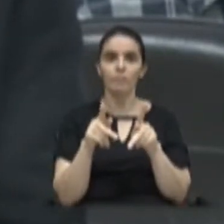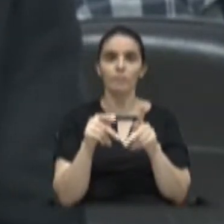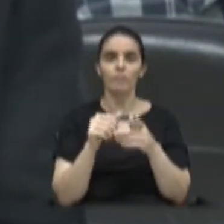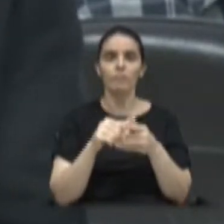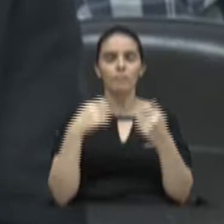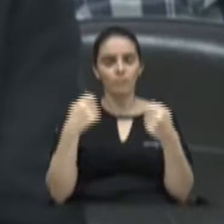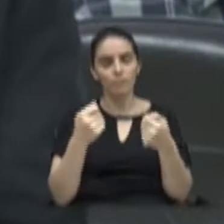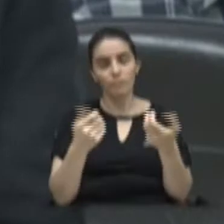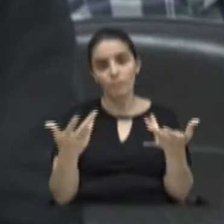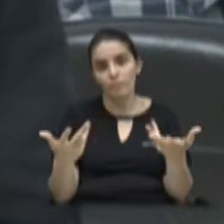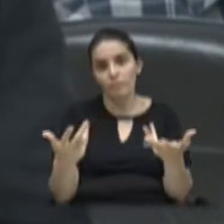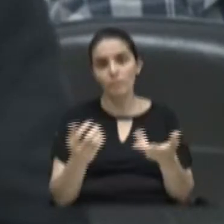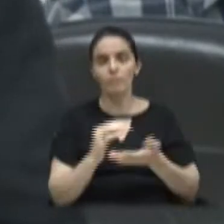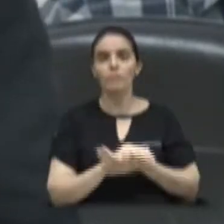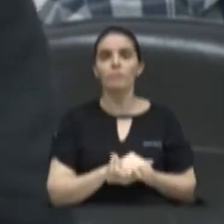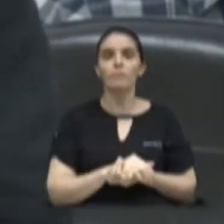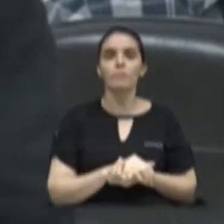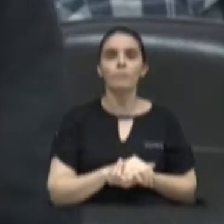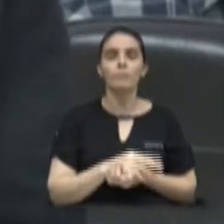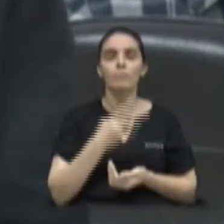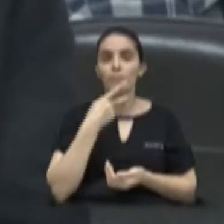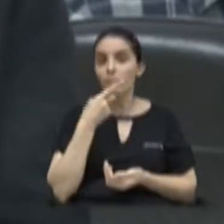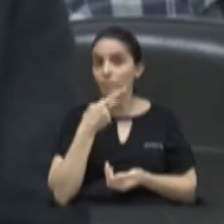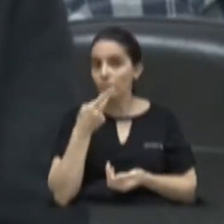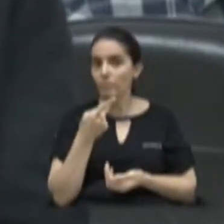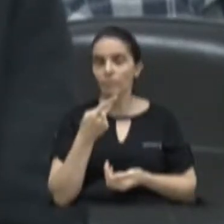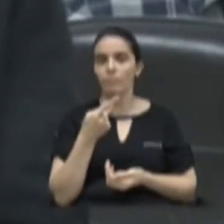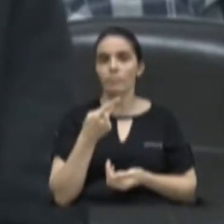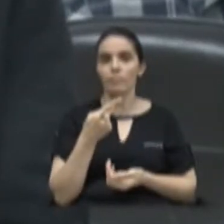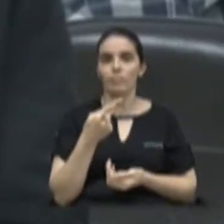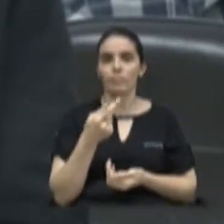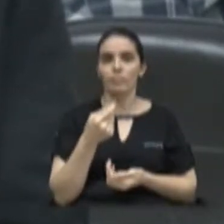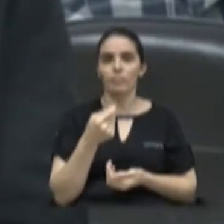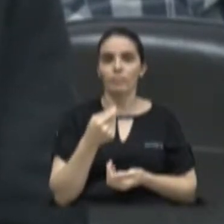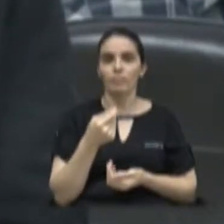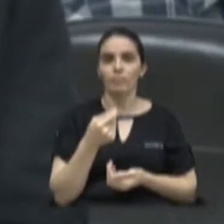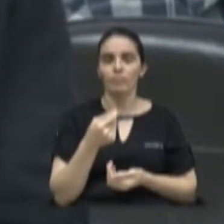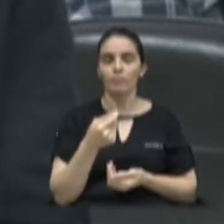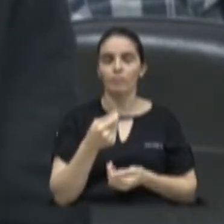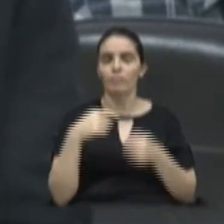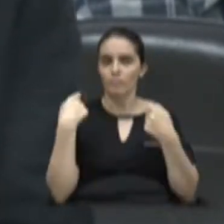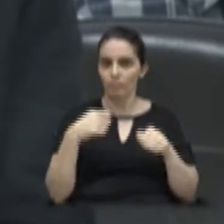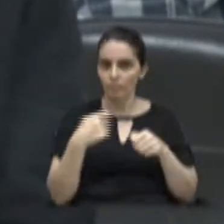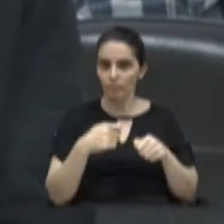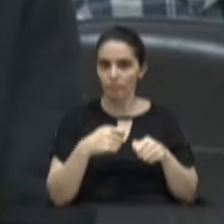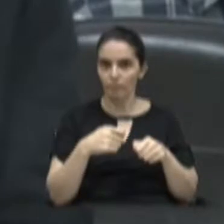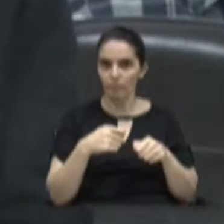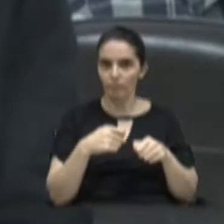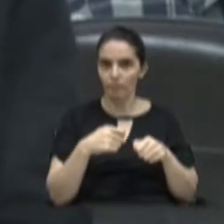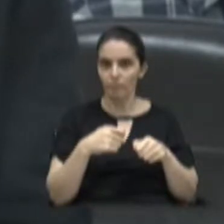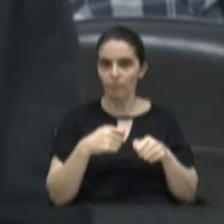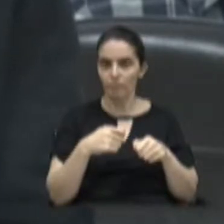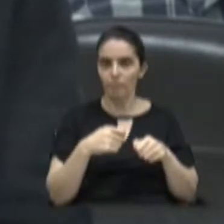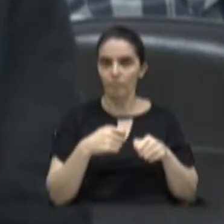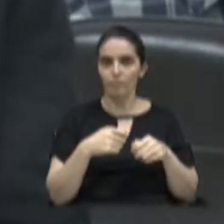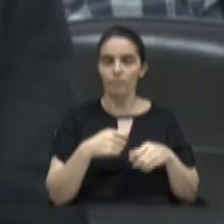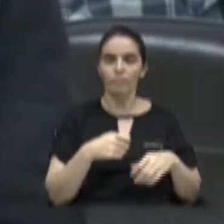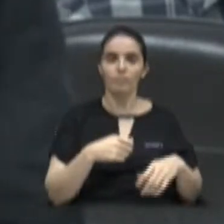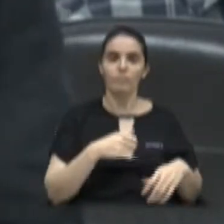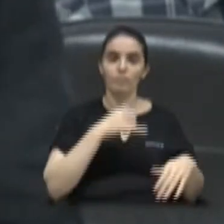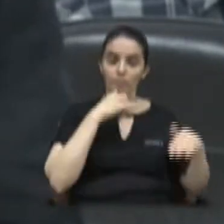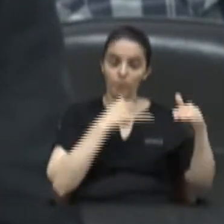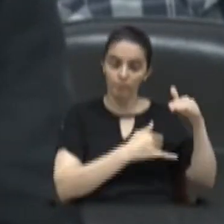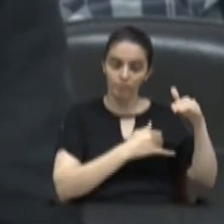no assunto, cutucar a concessionária que estava muito bem tranquila lá no